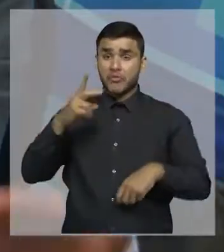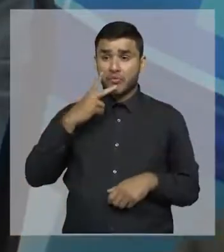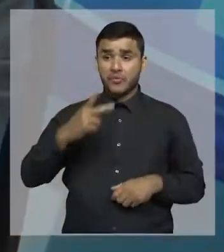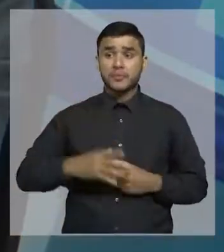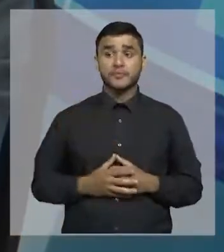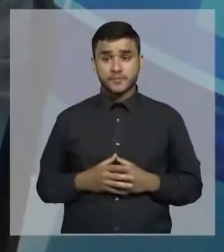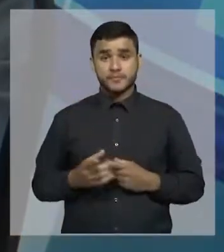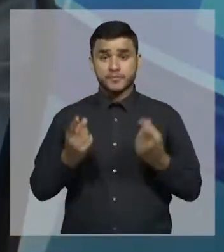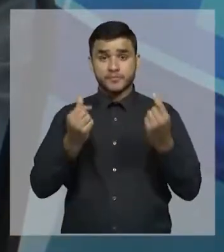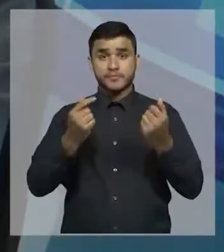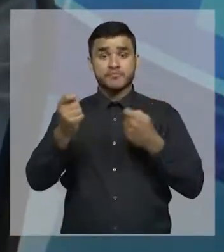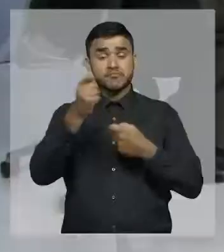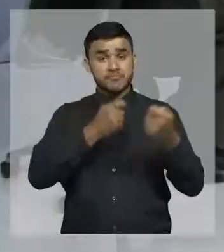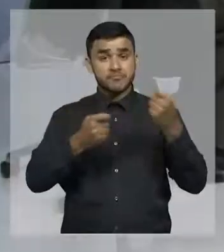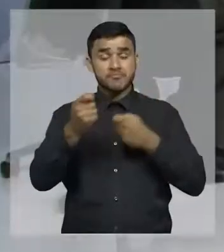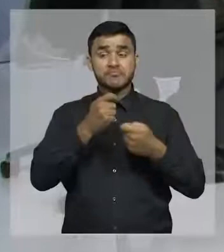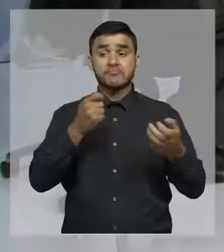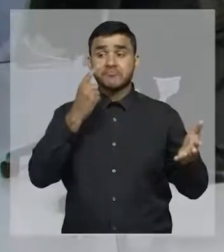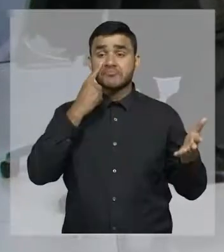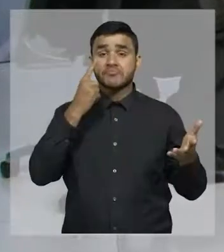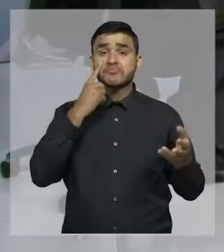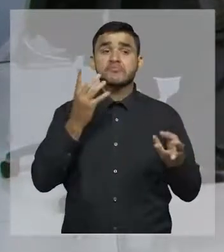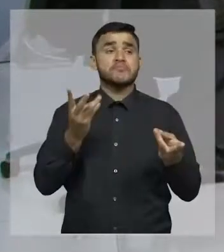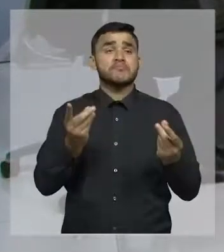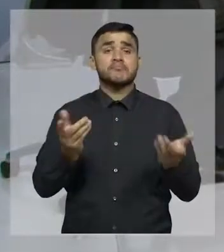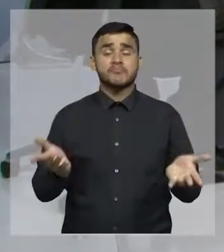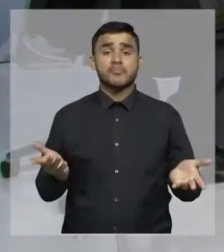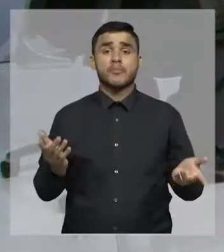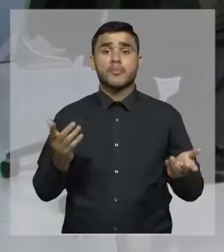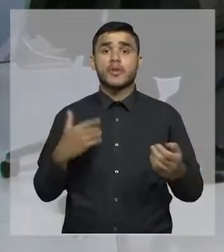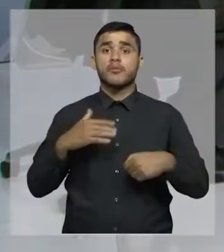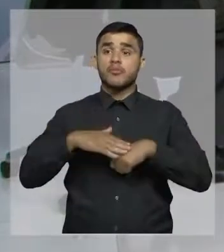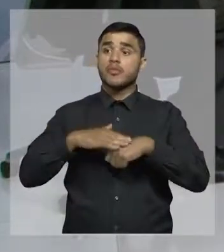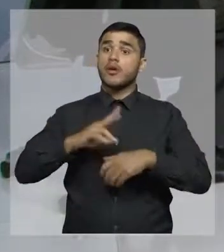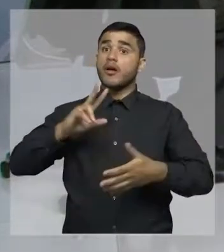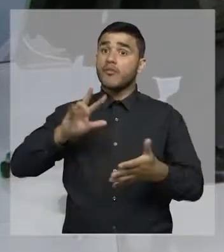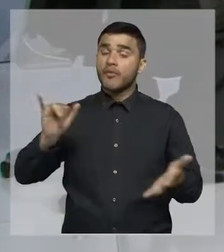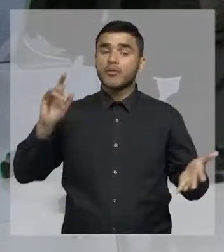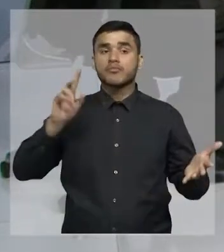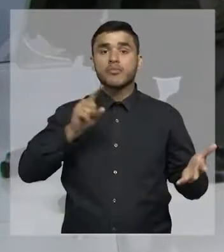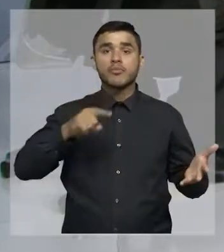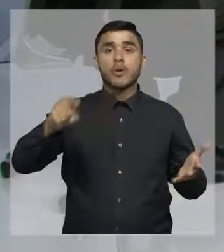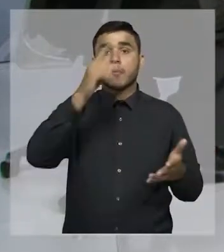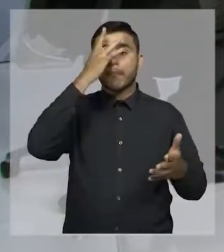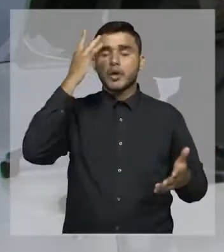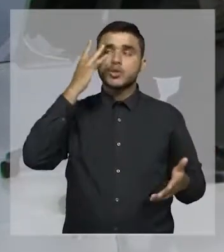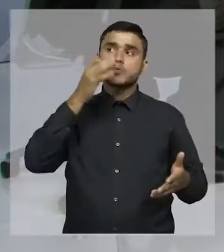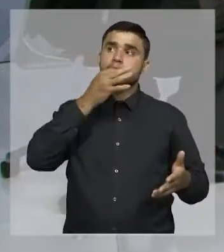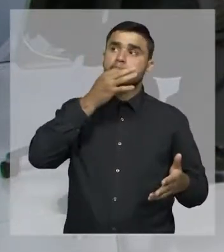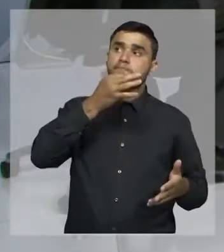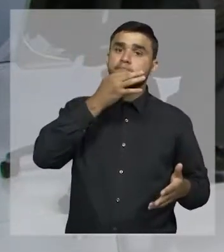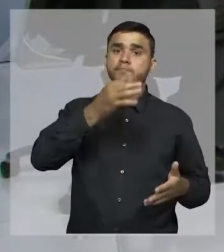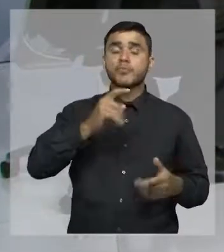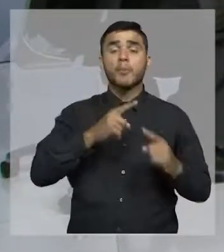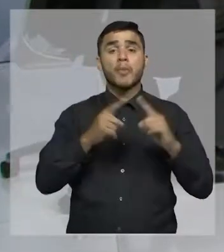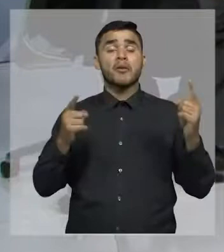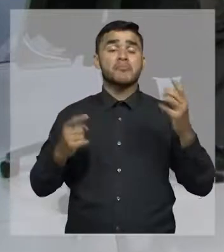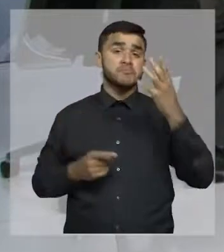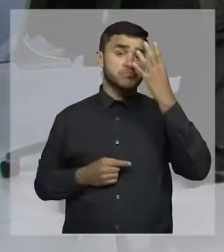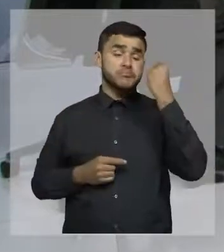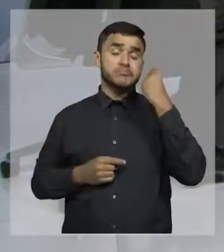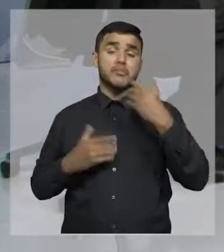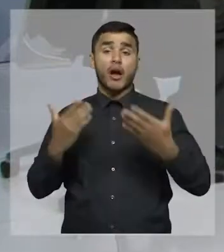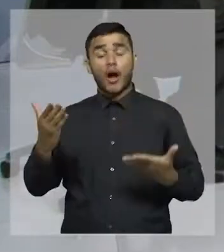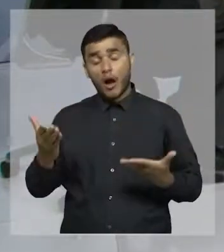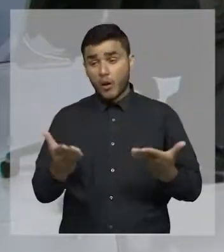é economia idiota, né? Que é a economia que impacta na opinião pública. Mas esquecemos isso, mas agora ela voltou.